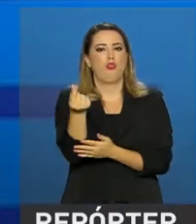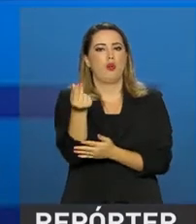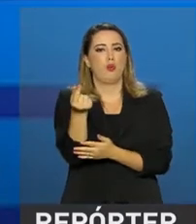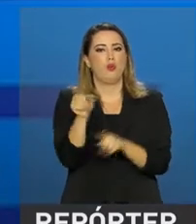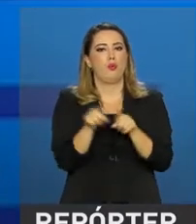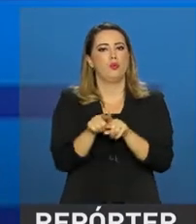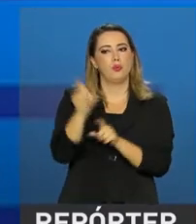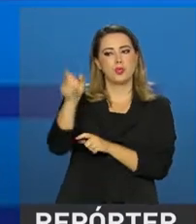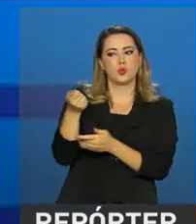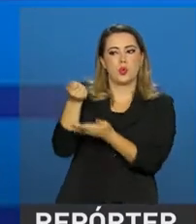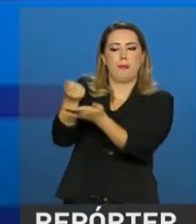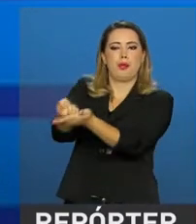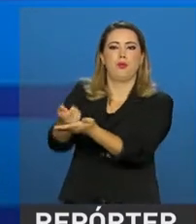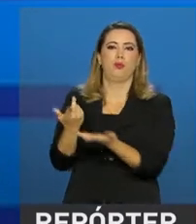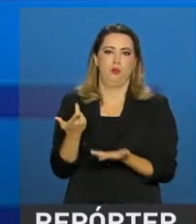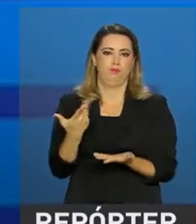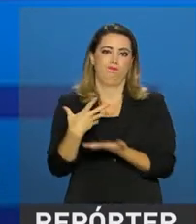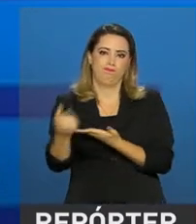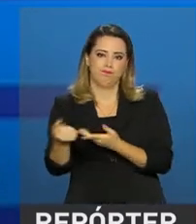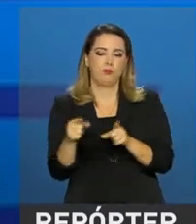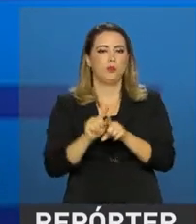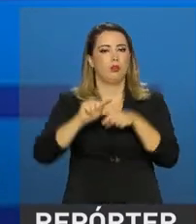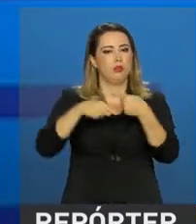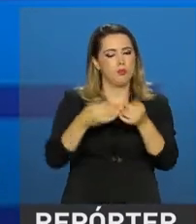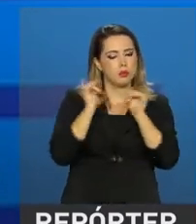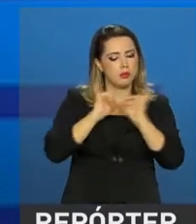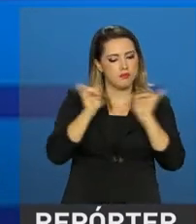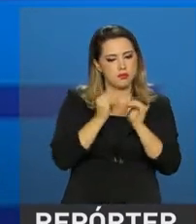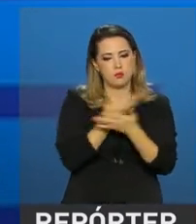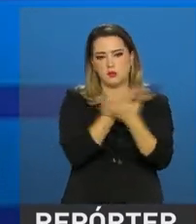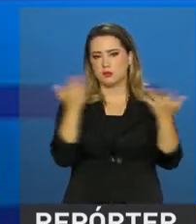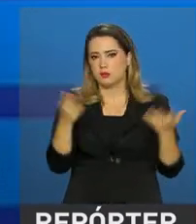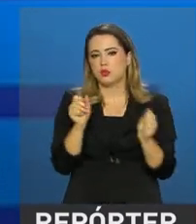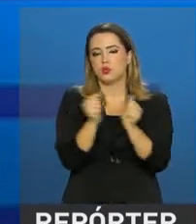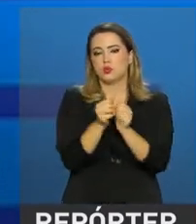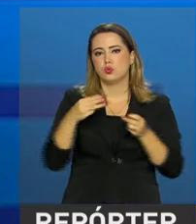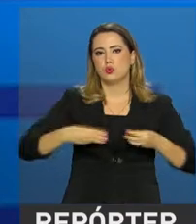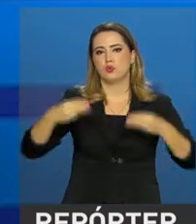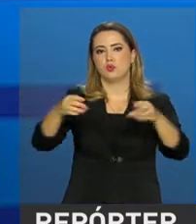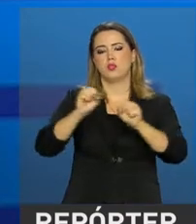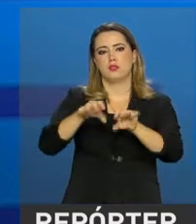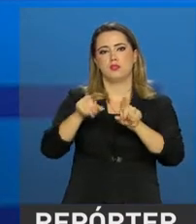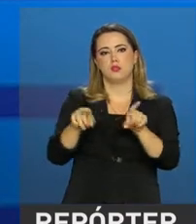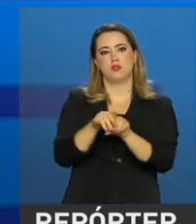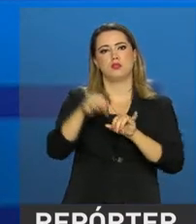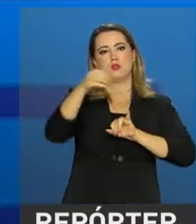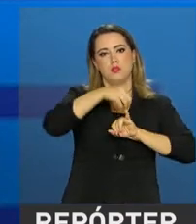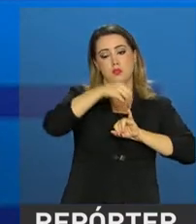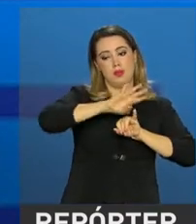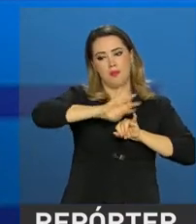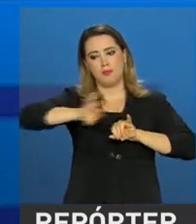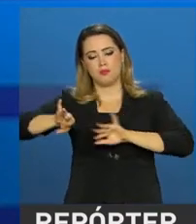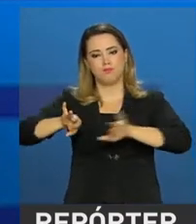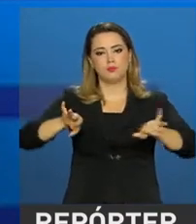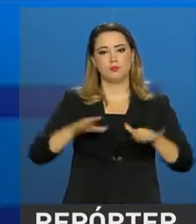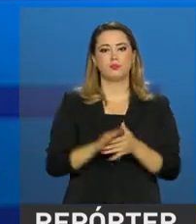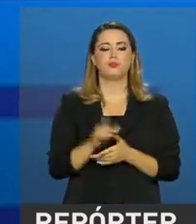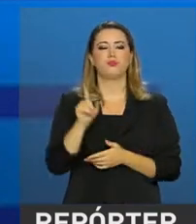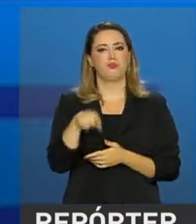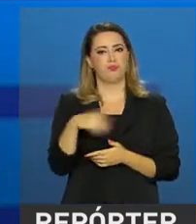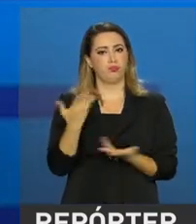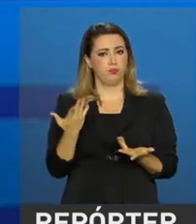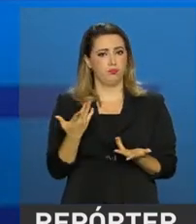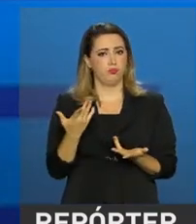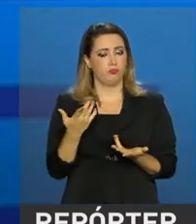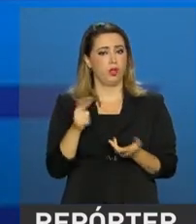beneficiou. Então, esses dados serão oportunamente todos compartilhados com o Ministério da Educação, com o INEP, para o afastamento. O